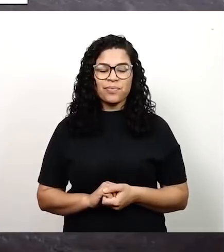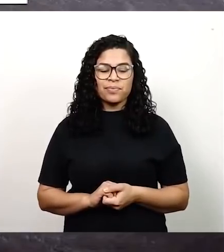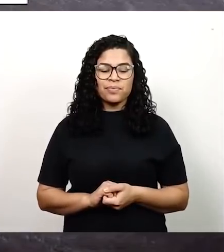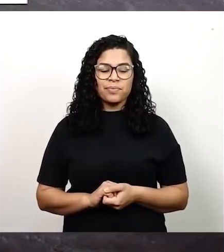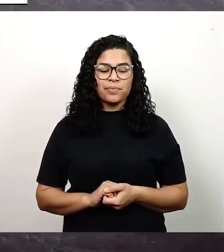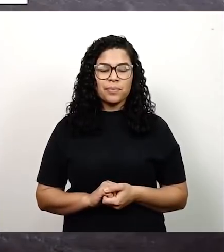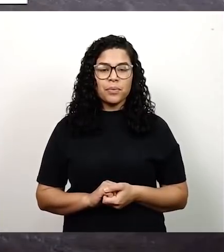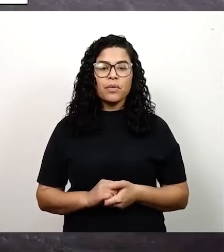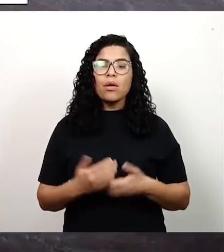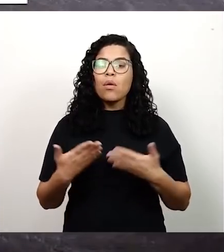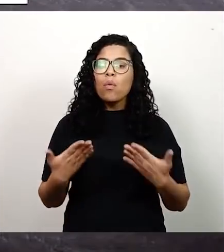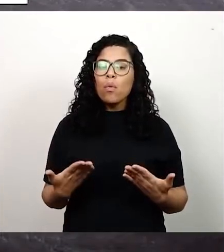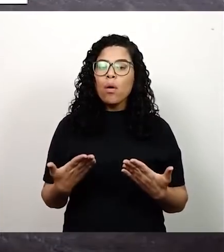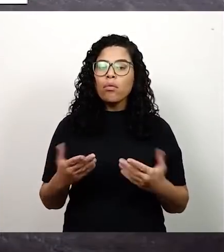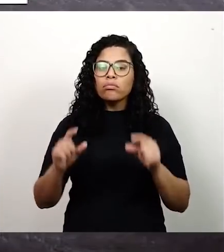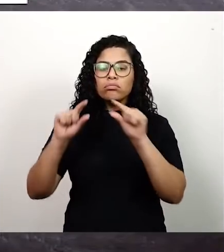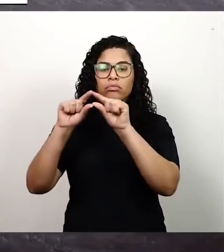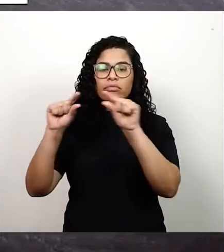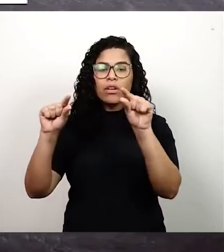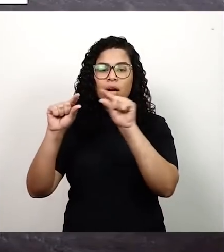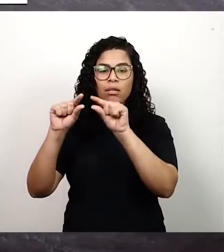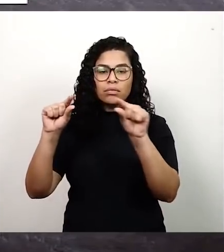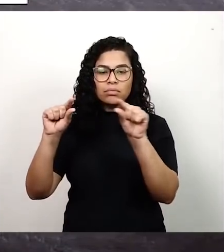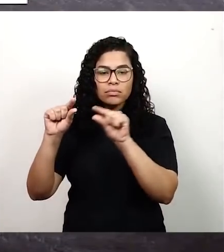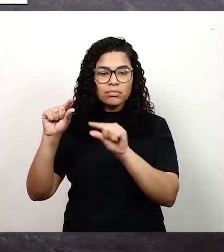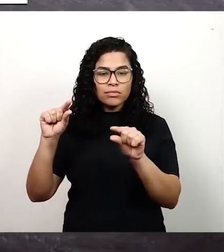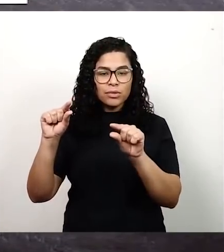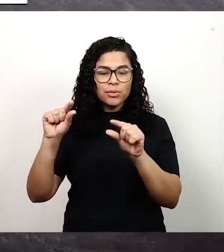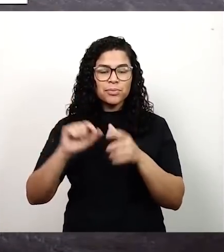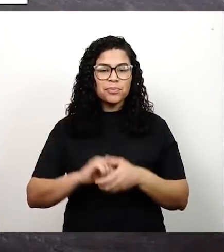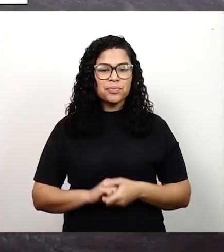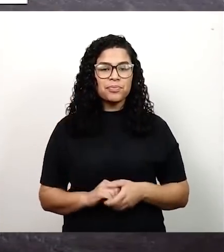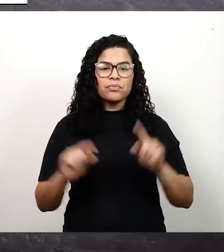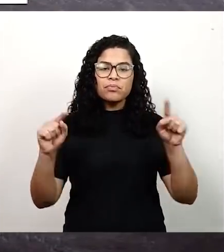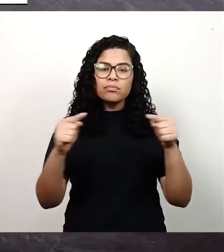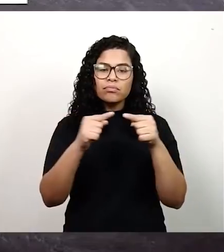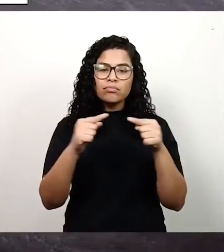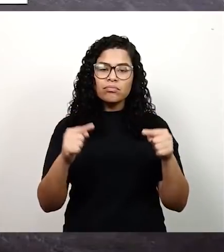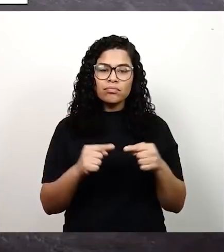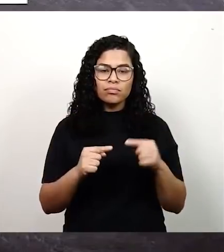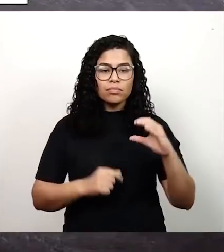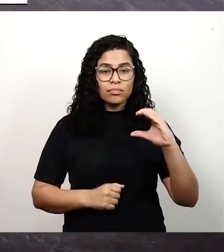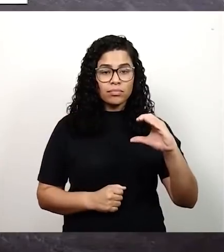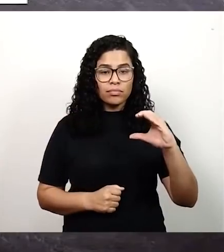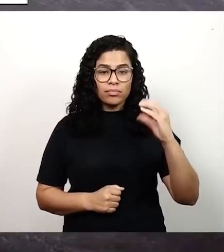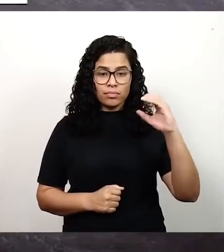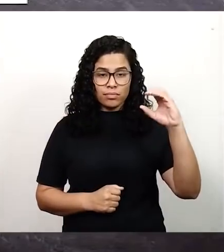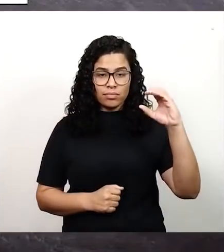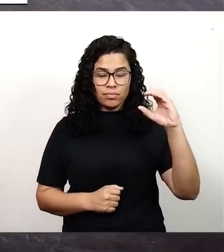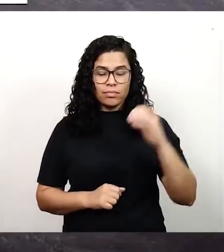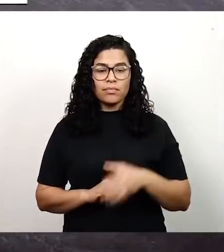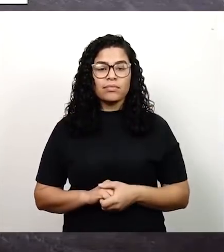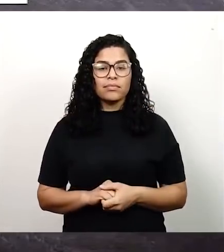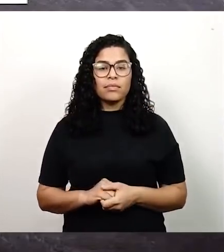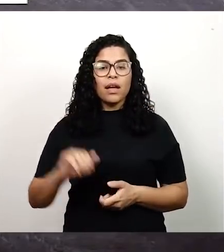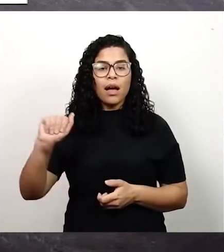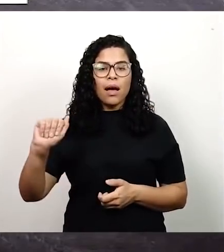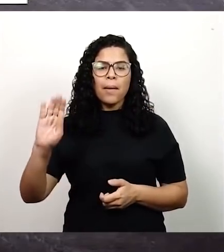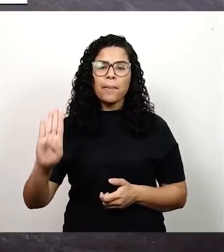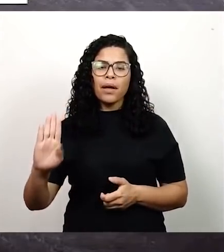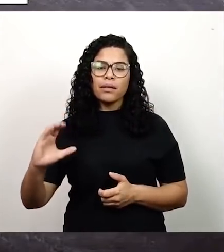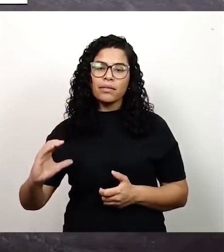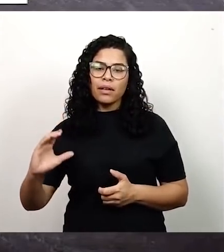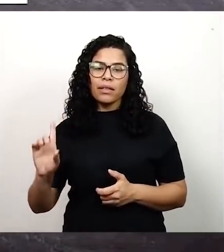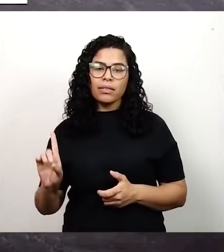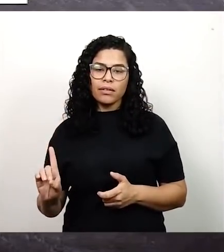qual frase você relacionaria a palavrinha Celsius? A frase A, a frase B, a frase